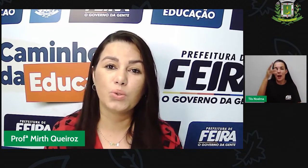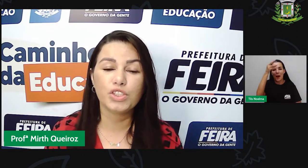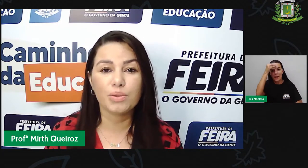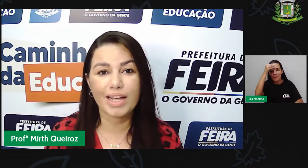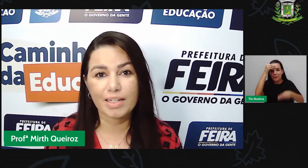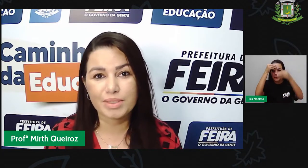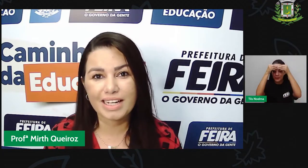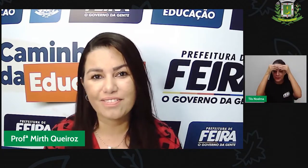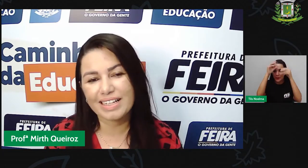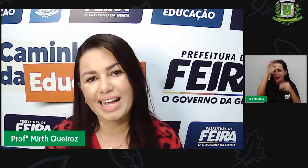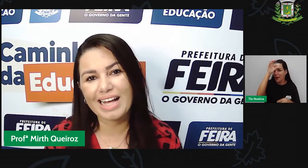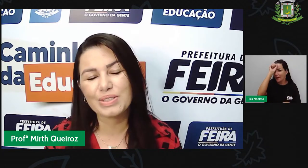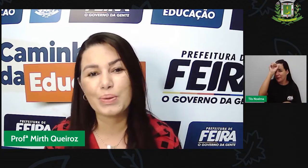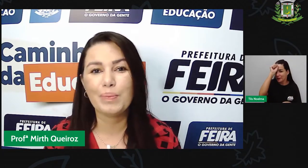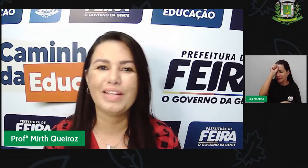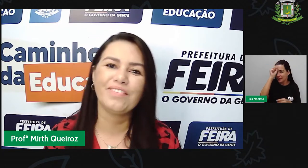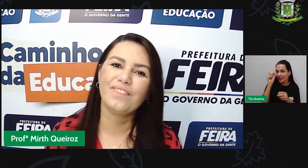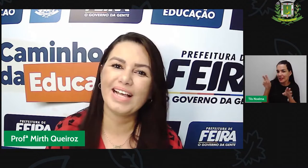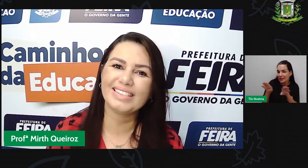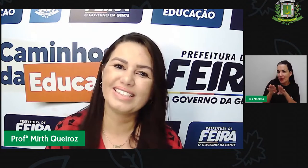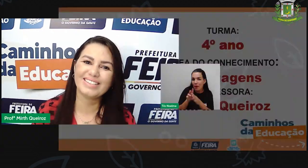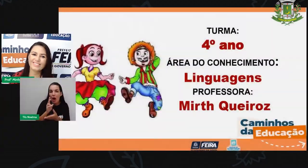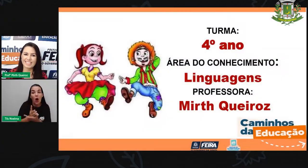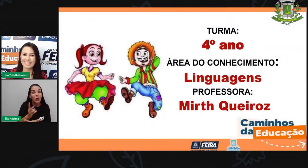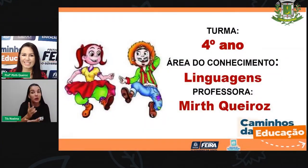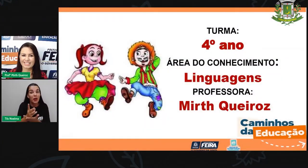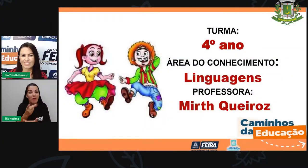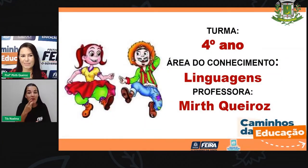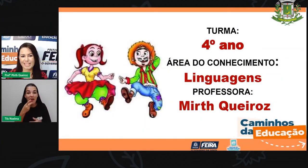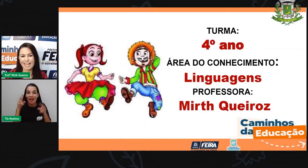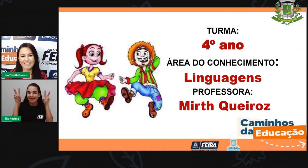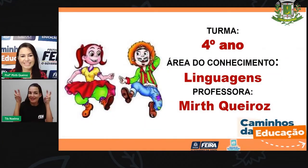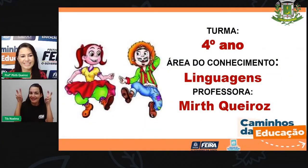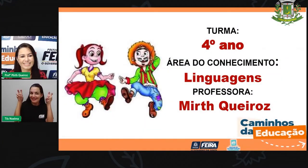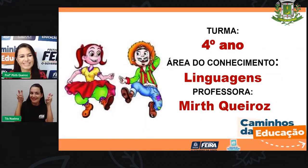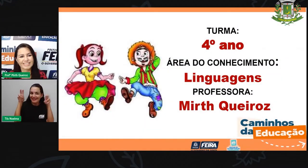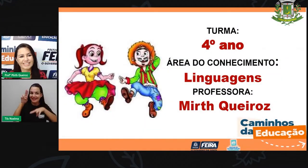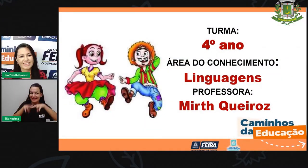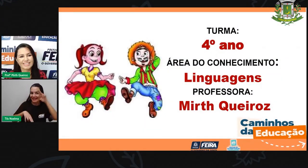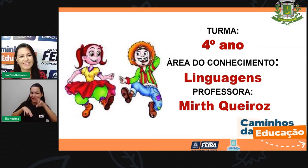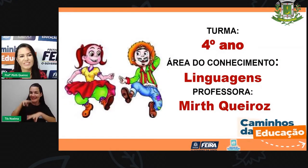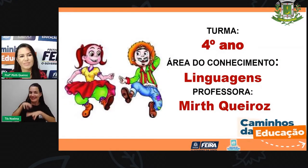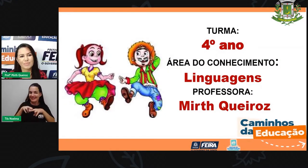nós continuaremos a falar sobre festas juninas. Vamos lá?